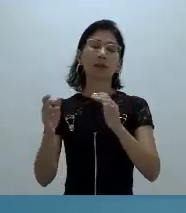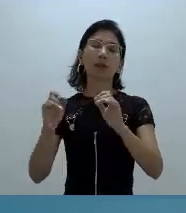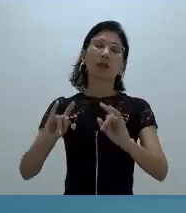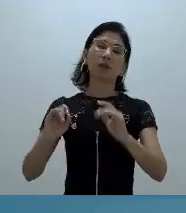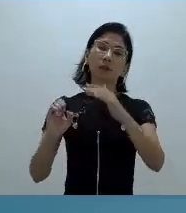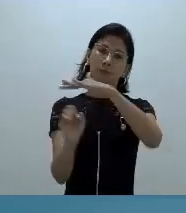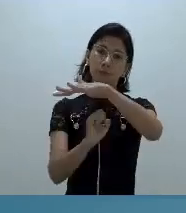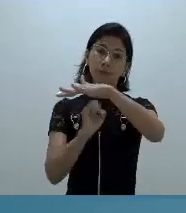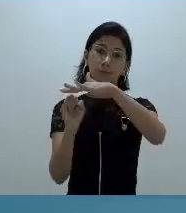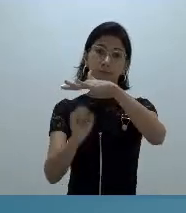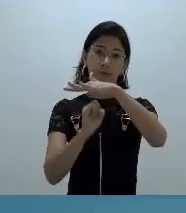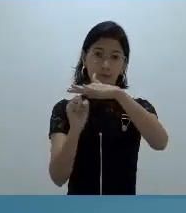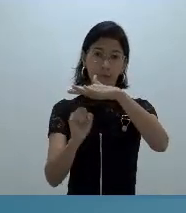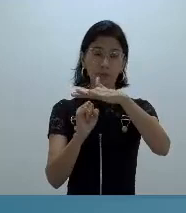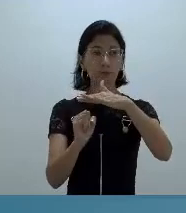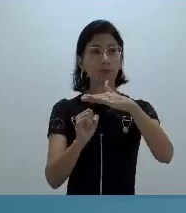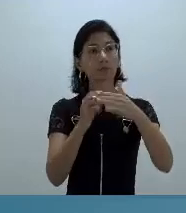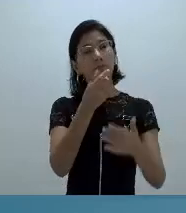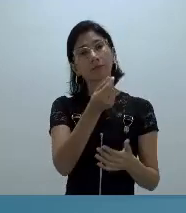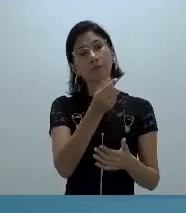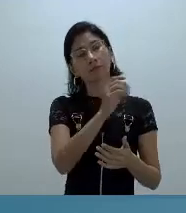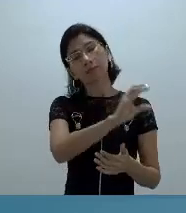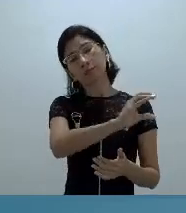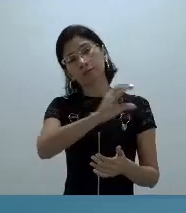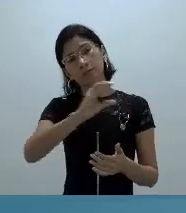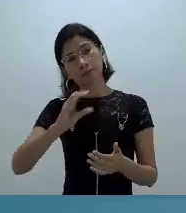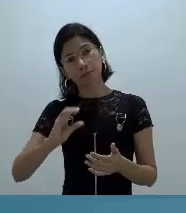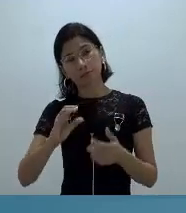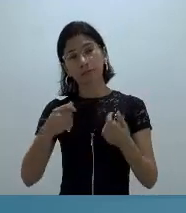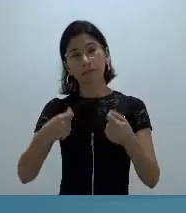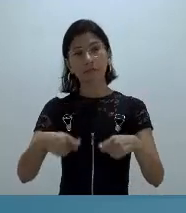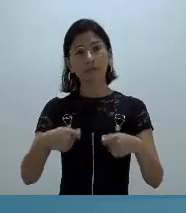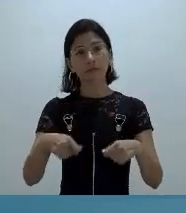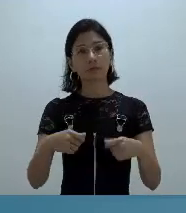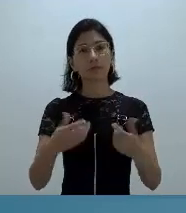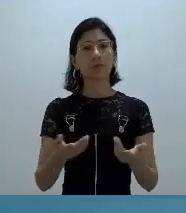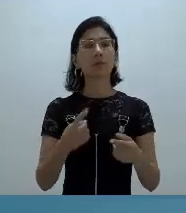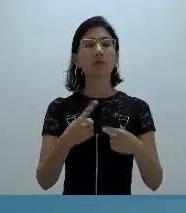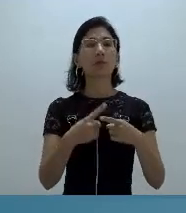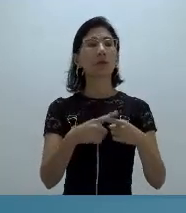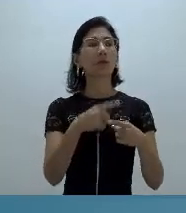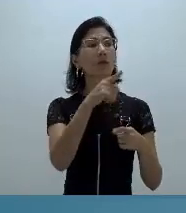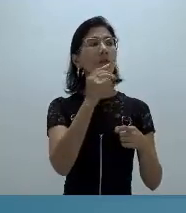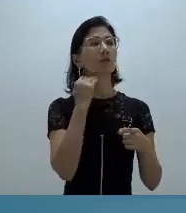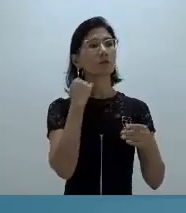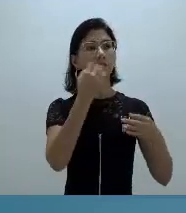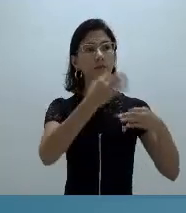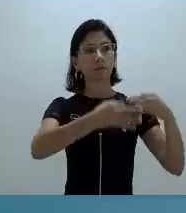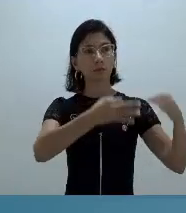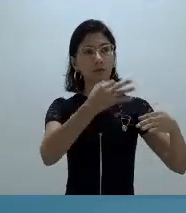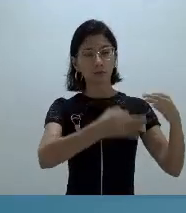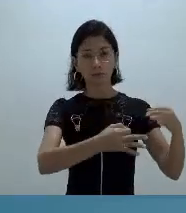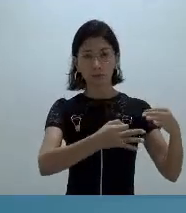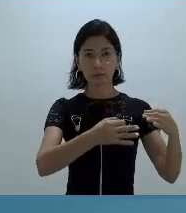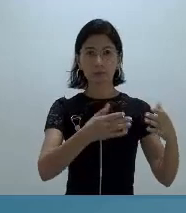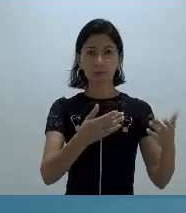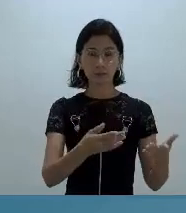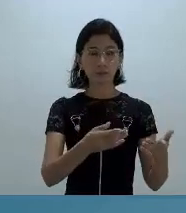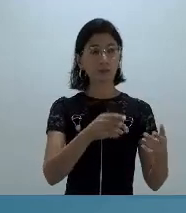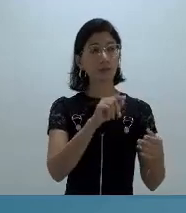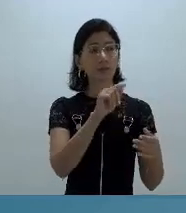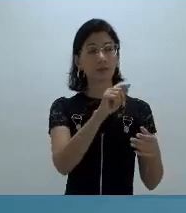e o Tribunal de Justiça reconheceu a consequência do pedido, condenando a agravada ao pagamento de multa